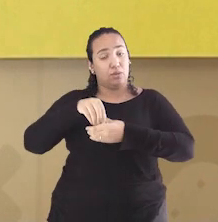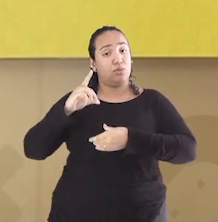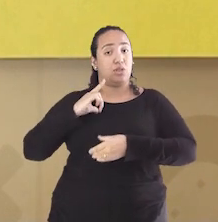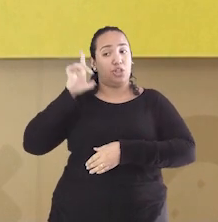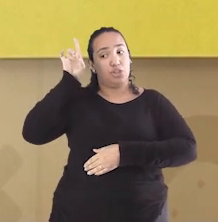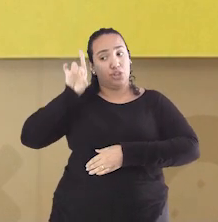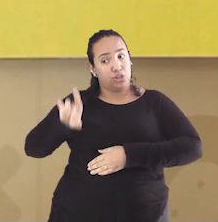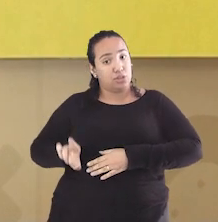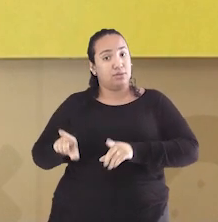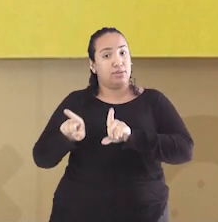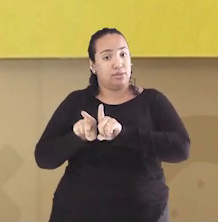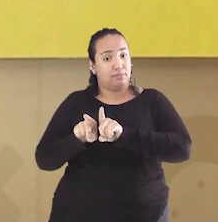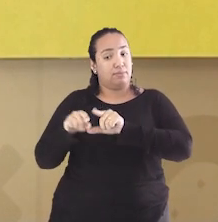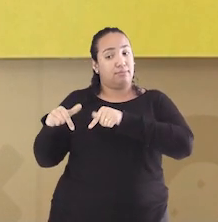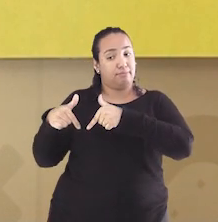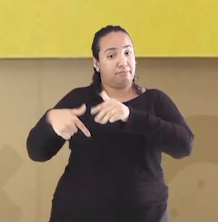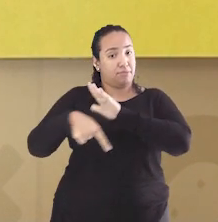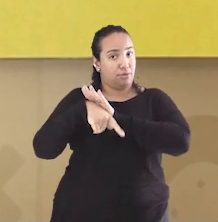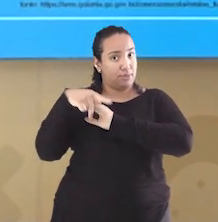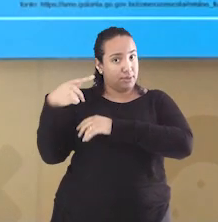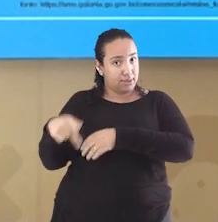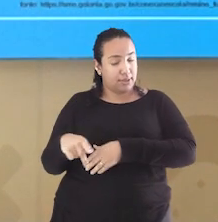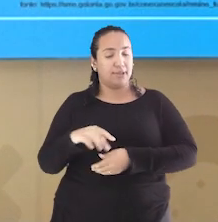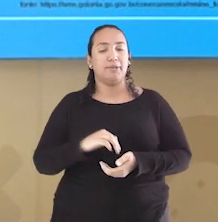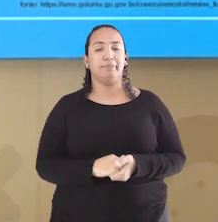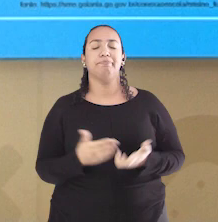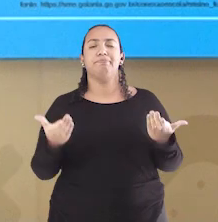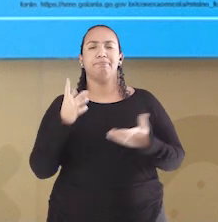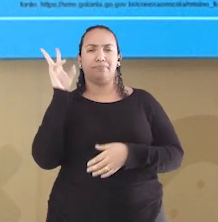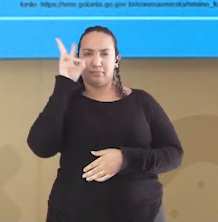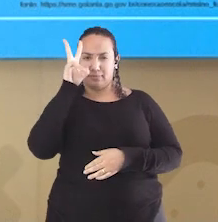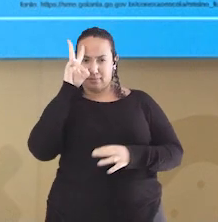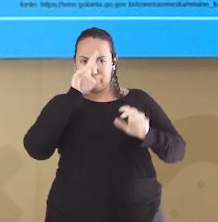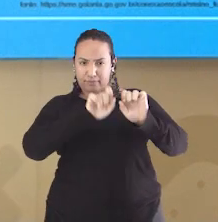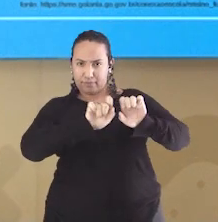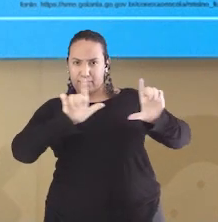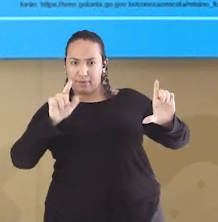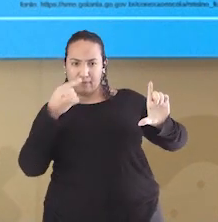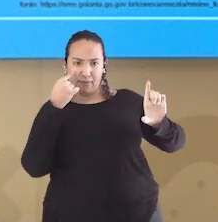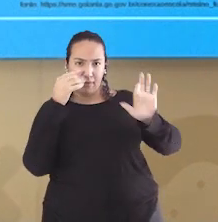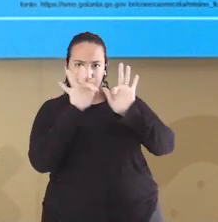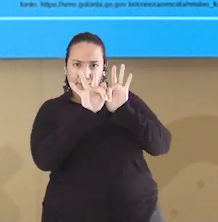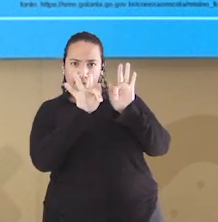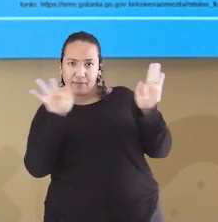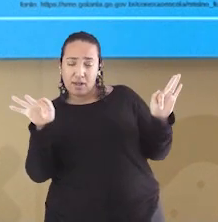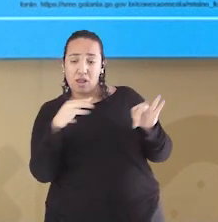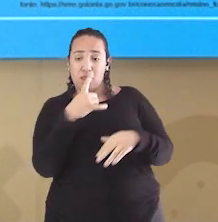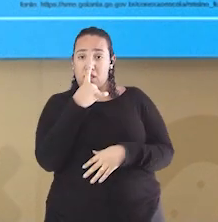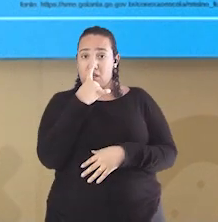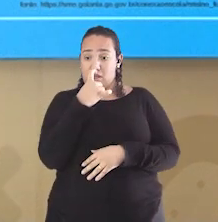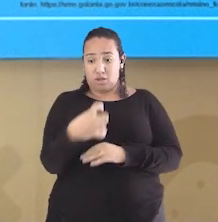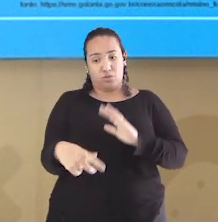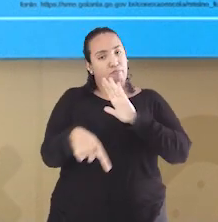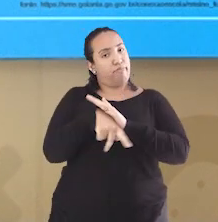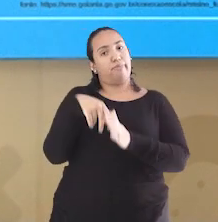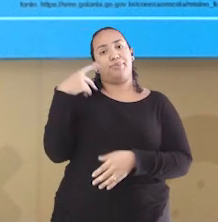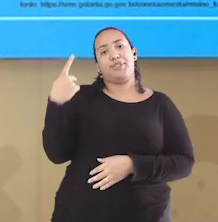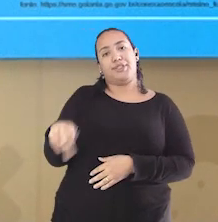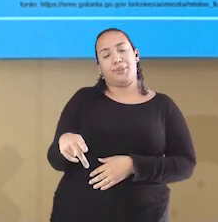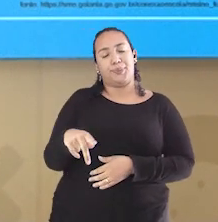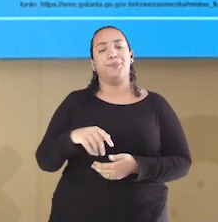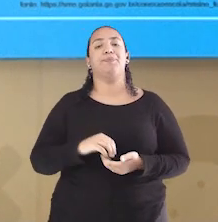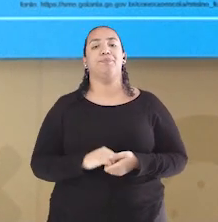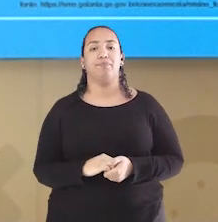e deveres. Voltando ao exemplo lá do anúncio, quando lemos a frase "o lixo é seu",